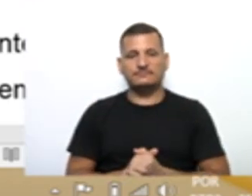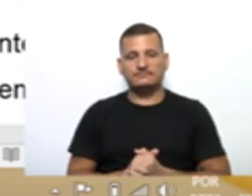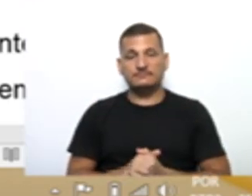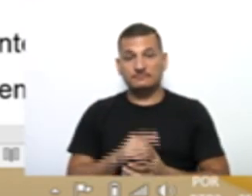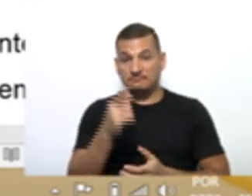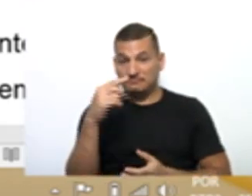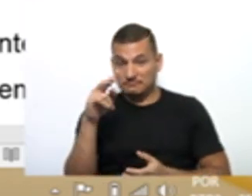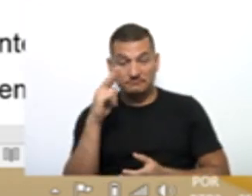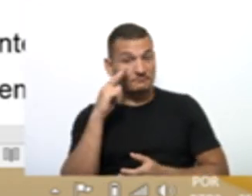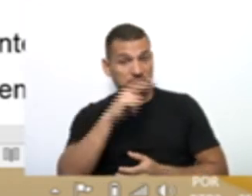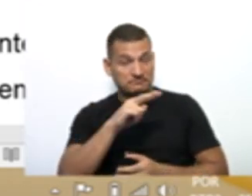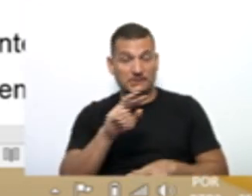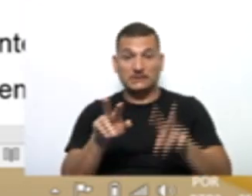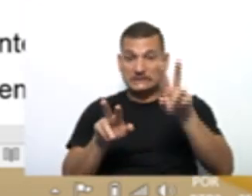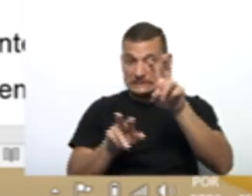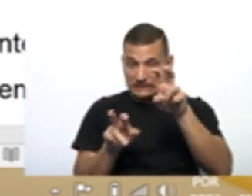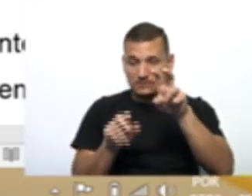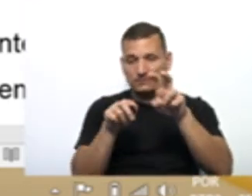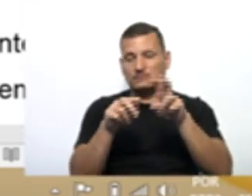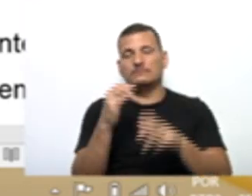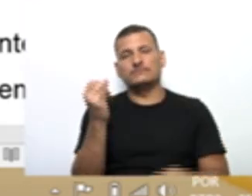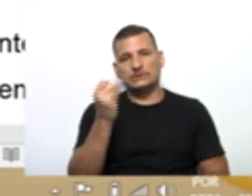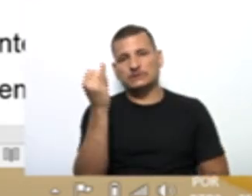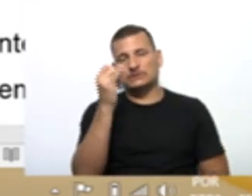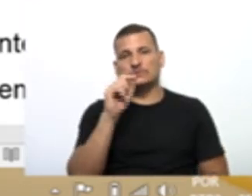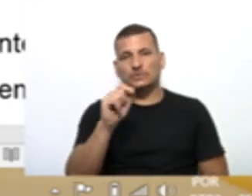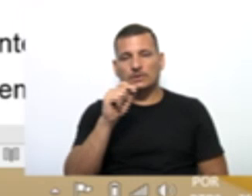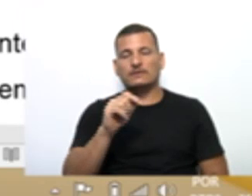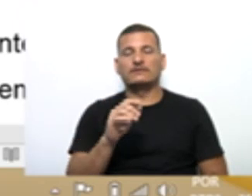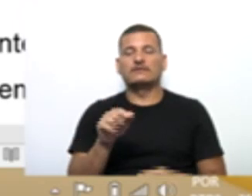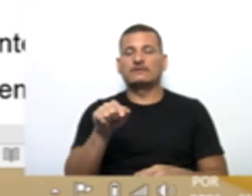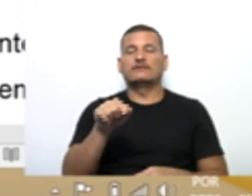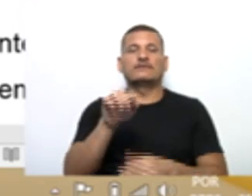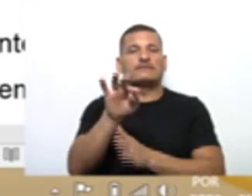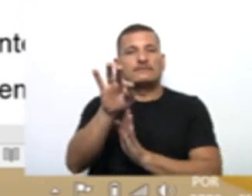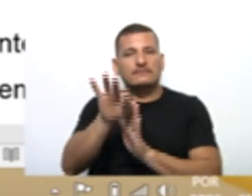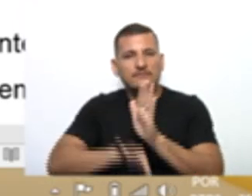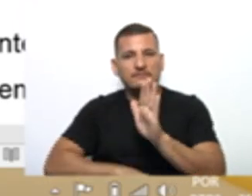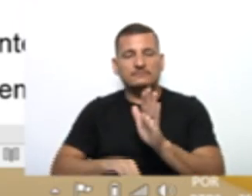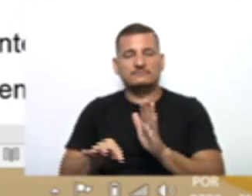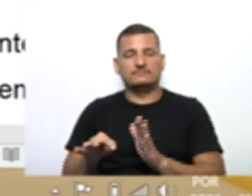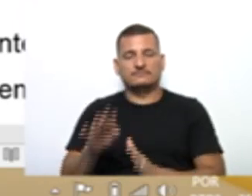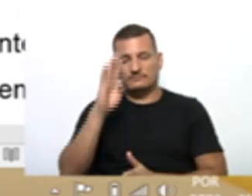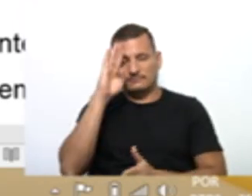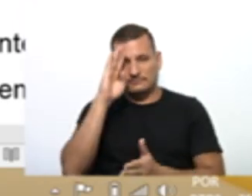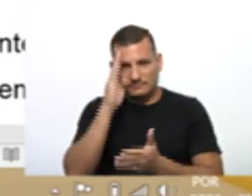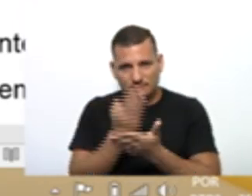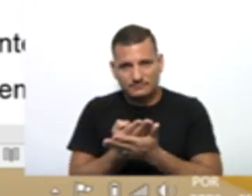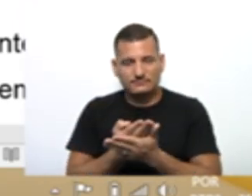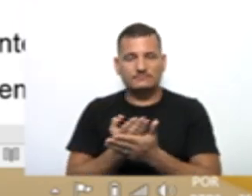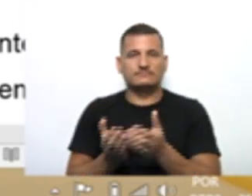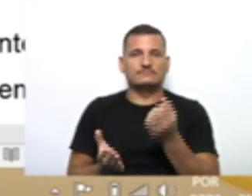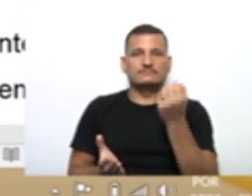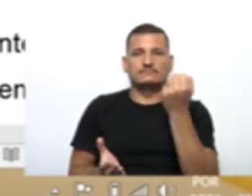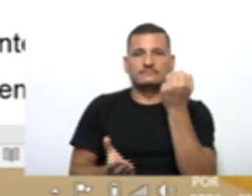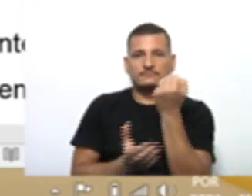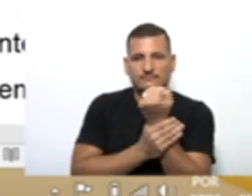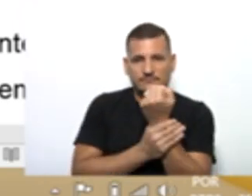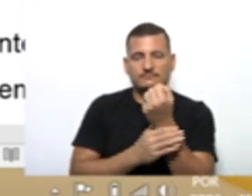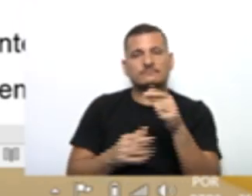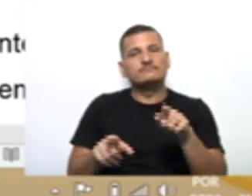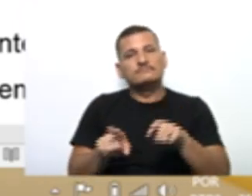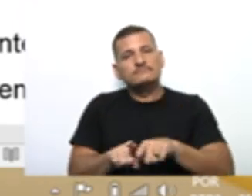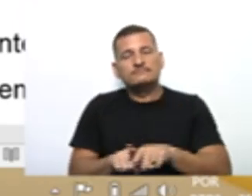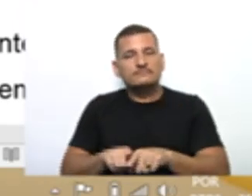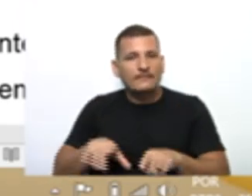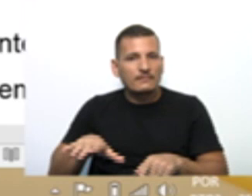sabemos, citações são necessárias para dar confiabilidade, para você posicionar seu texto perante o meio acadêmico,